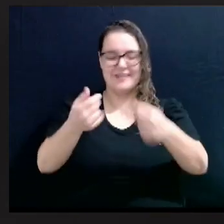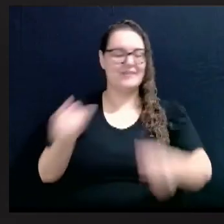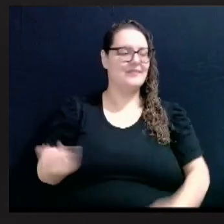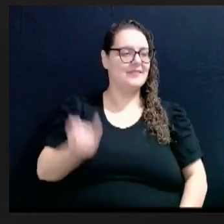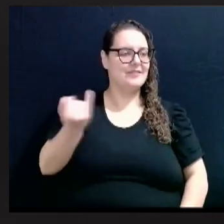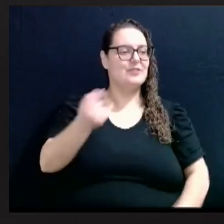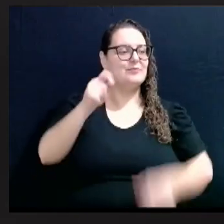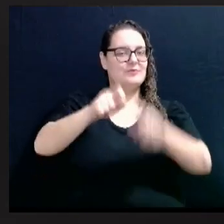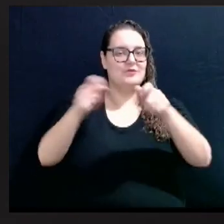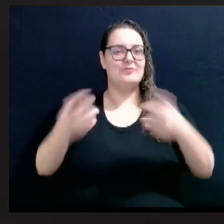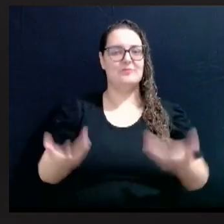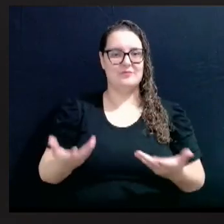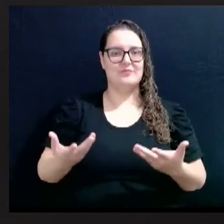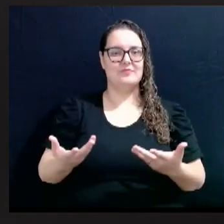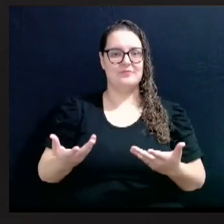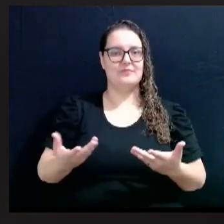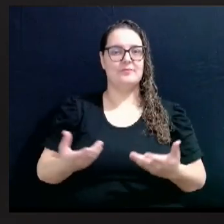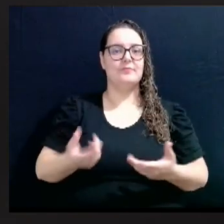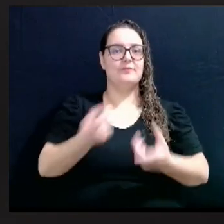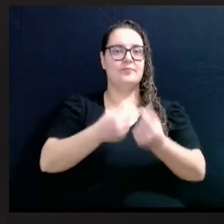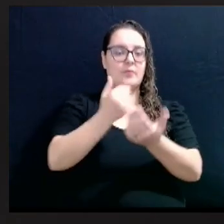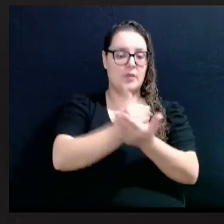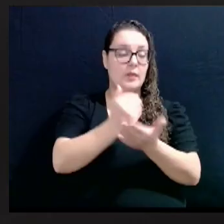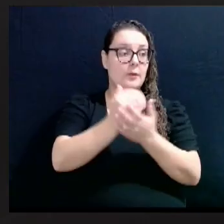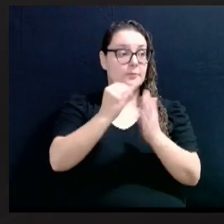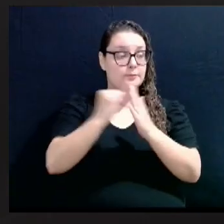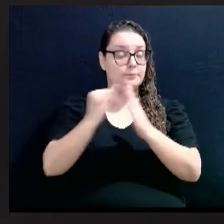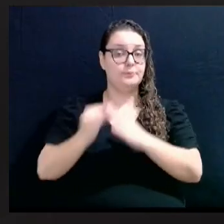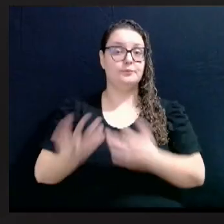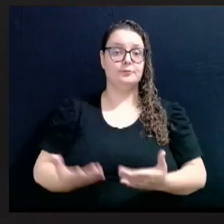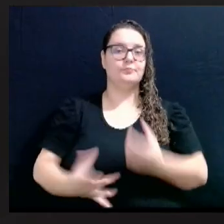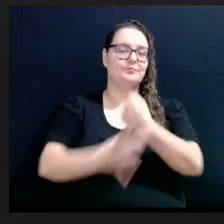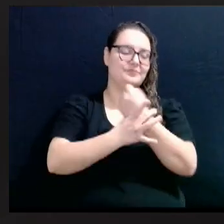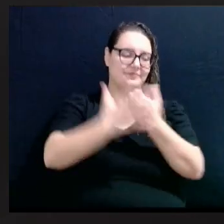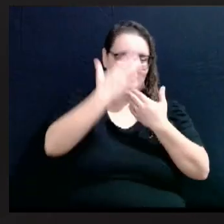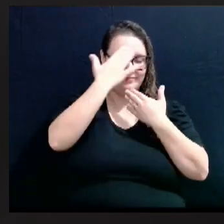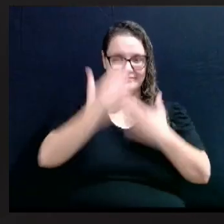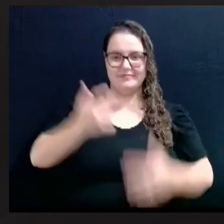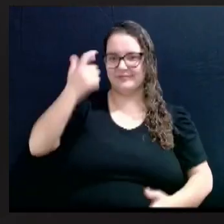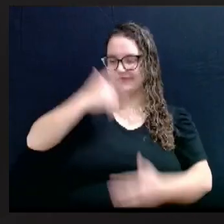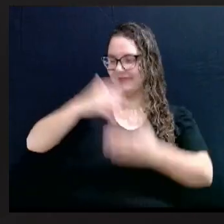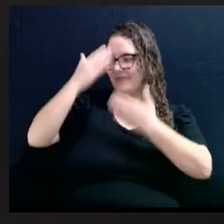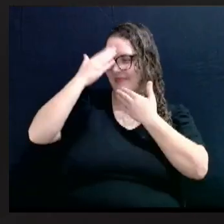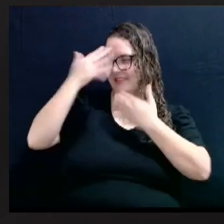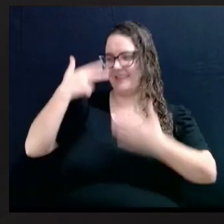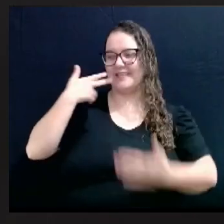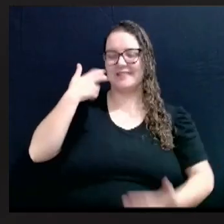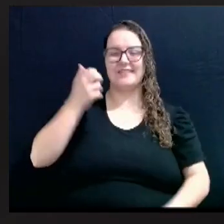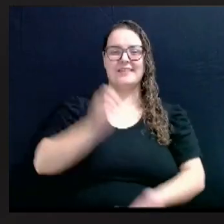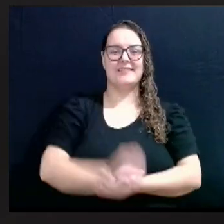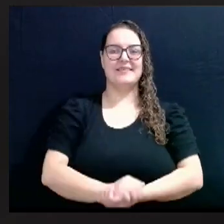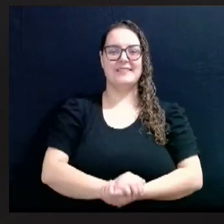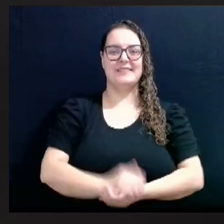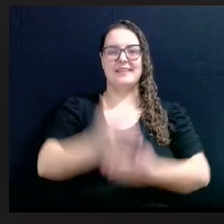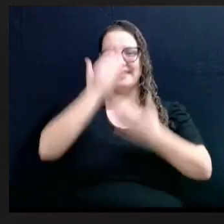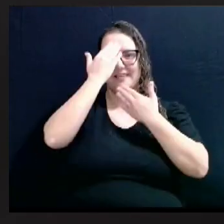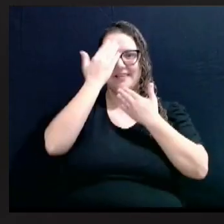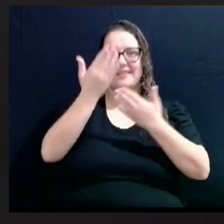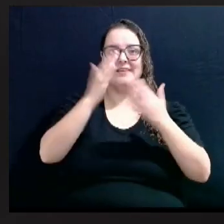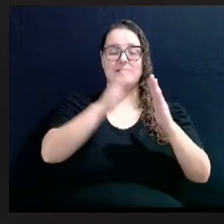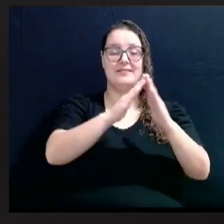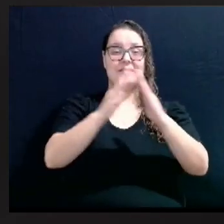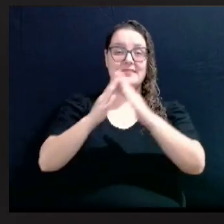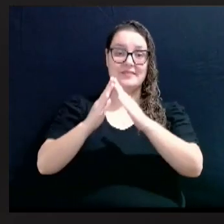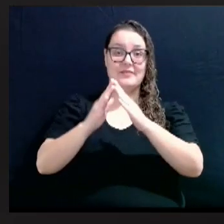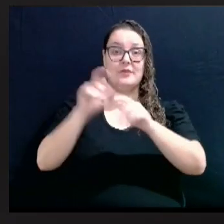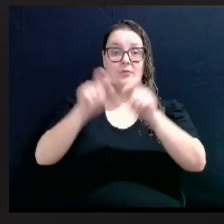quer financiar um imóvel, um apartamento com segurança. Muito obrigado, viu? Eu que agradeço, viu? Eu também agradeço você que está em casa. E pessoal, não